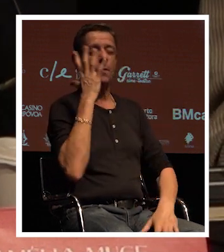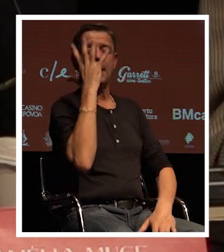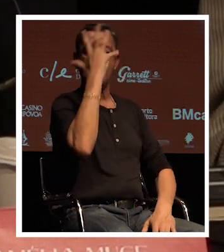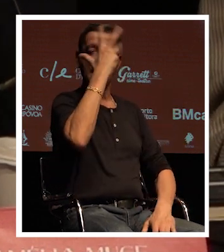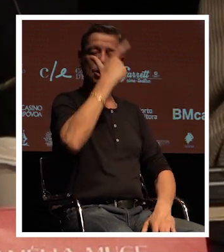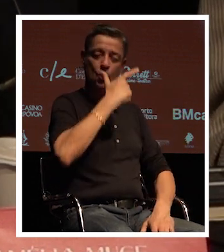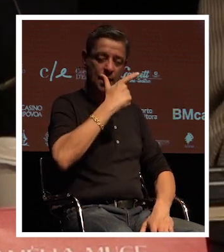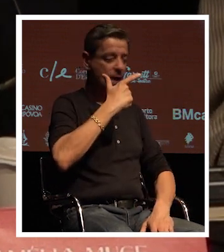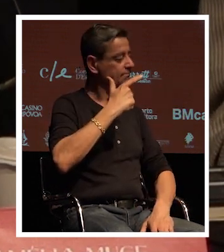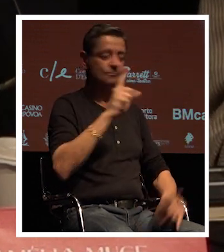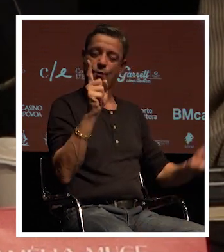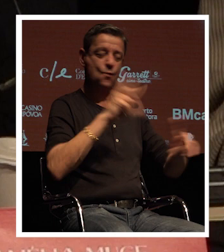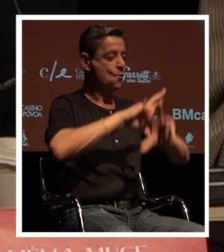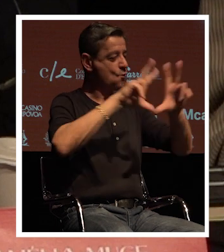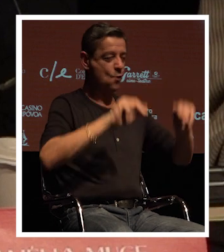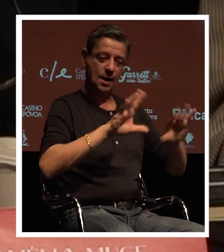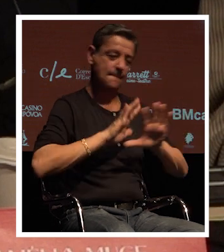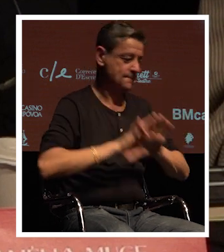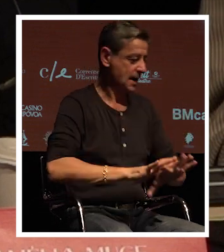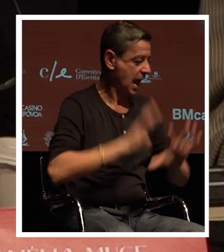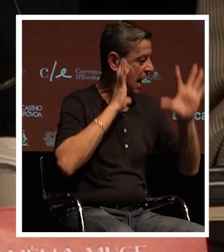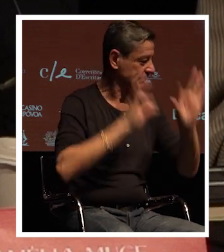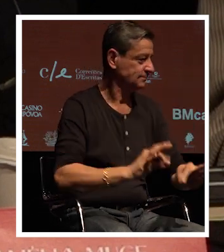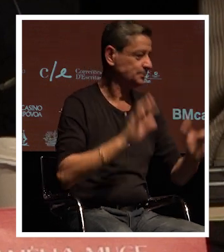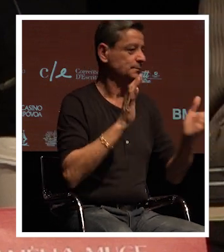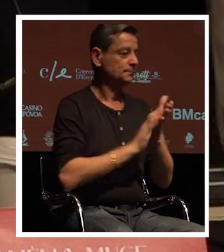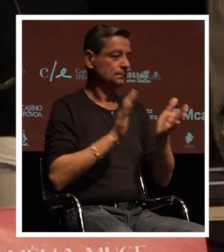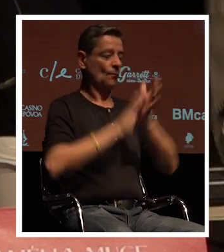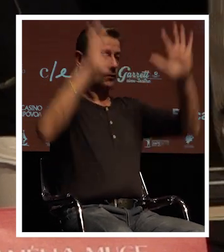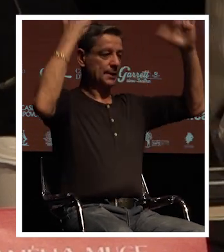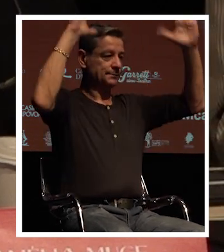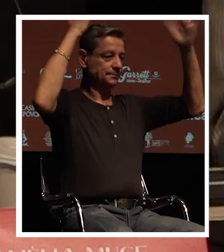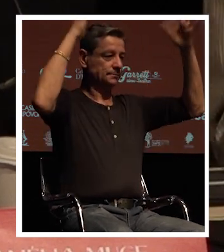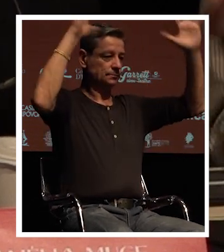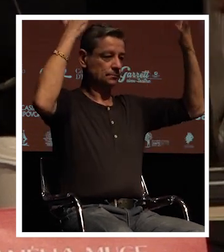nunca para de ser ebulição Toma